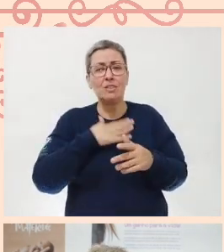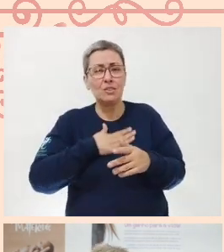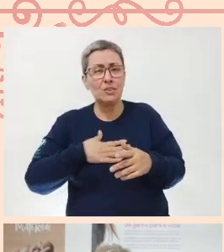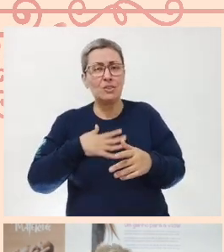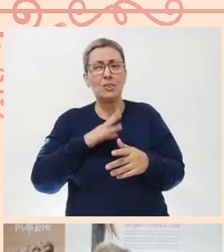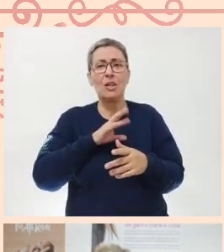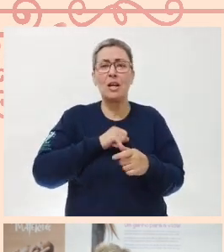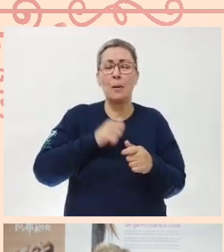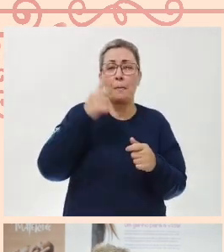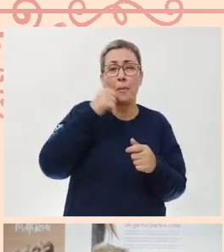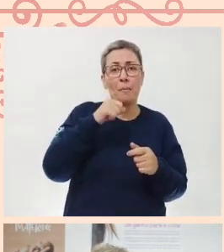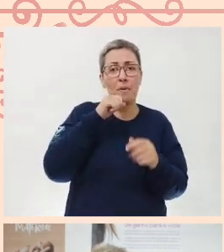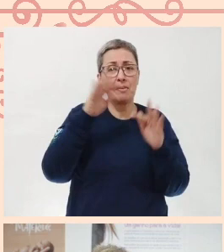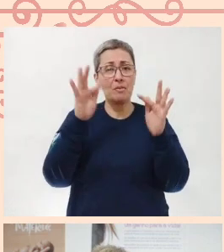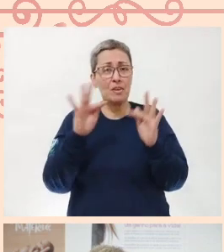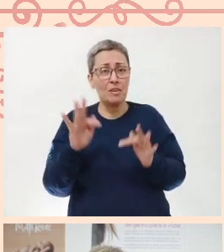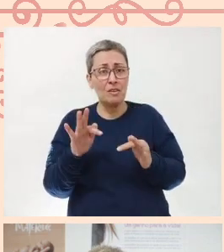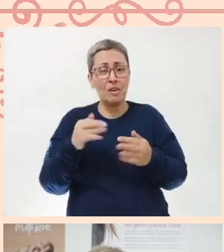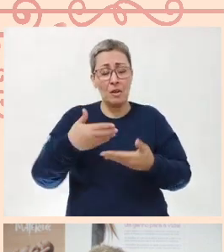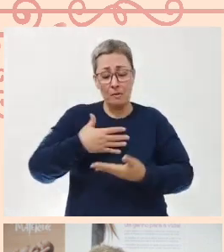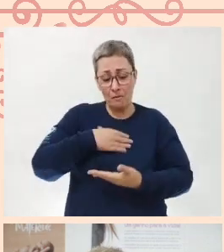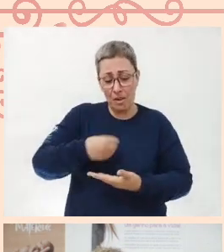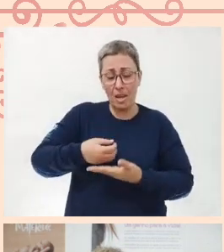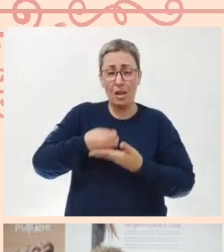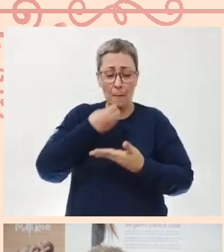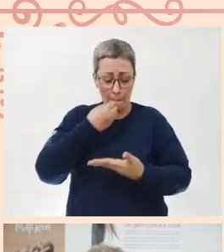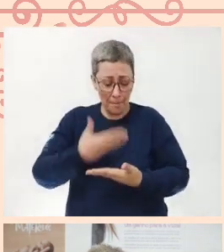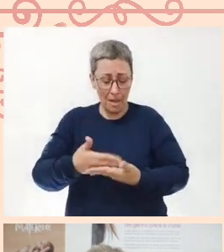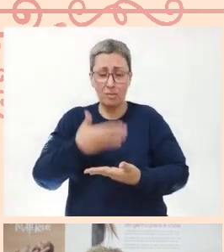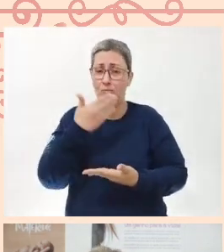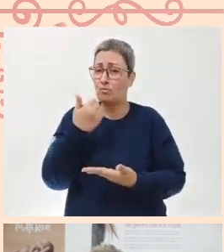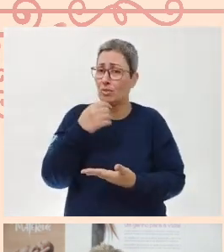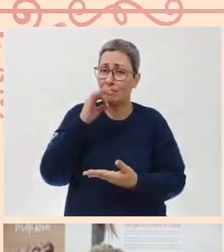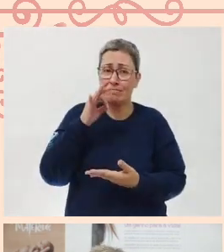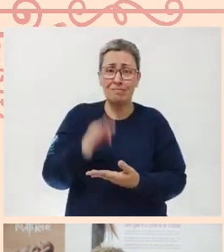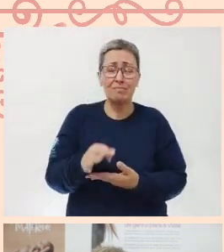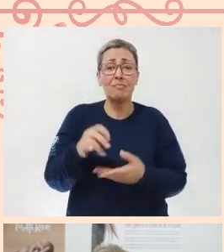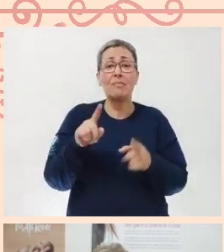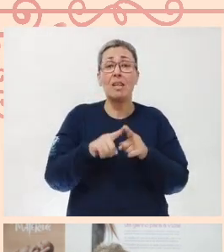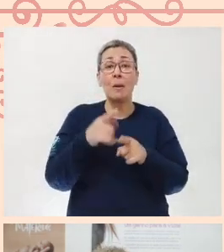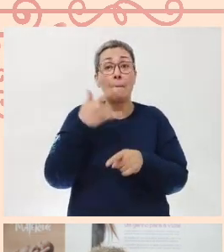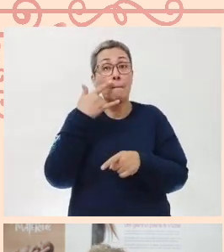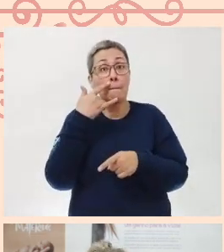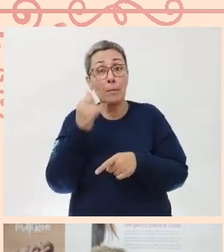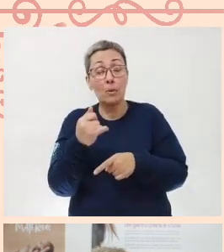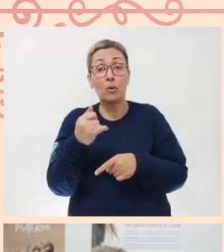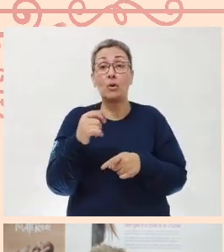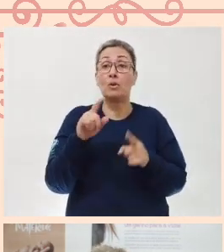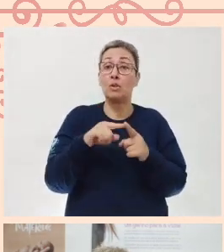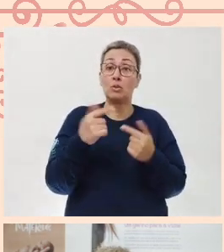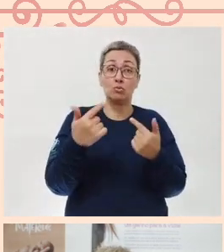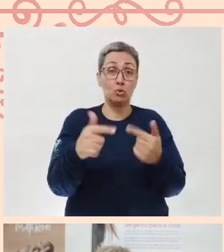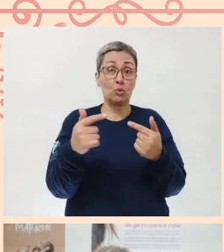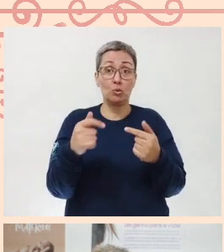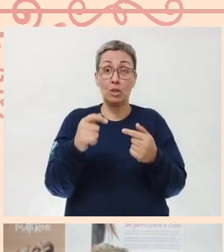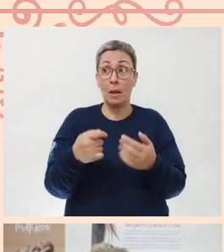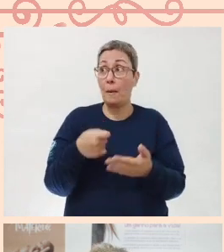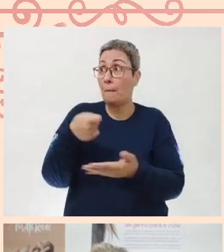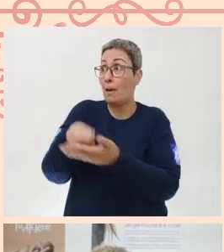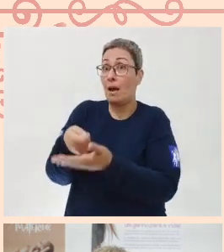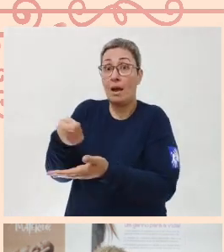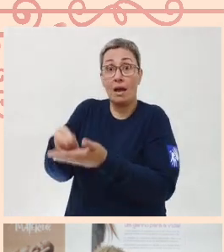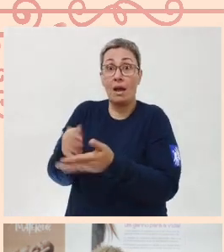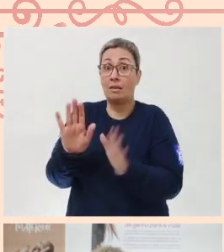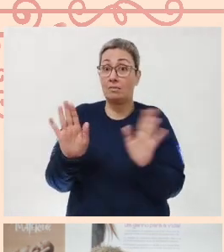onde a mãe está feliz, o filho está bem nutrido, bem alimentado e o pai, né, não terá